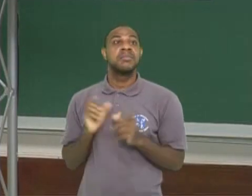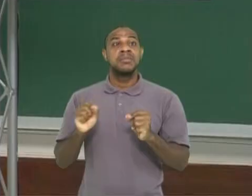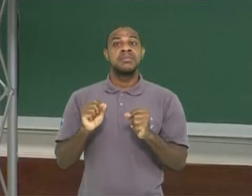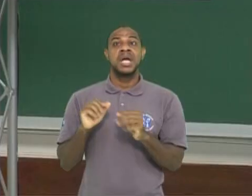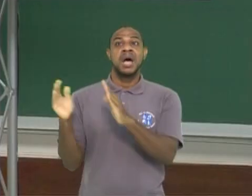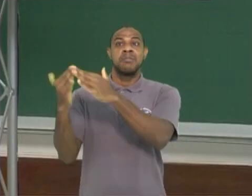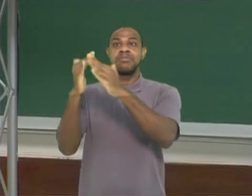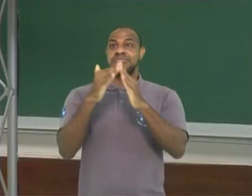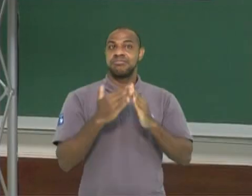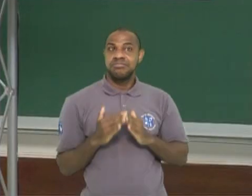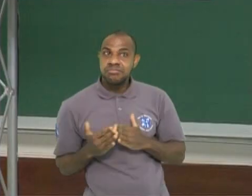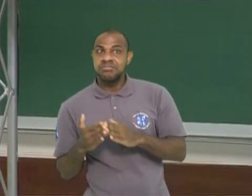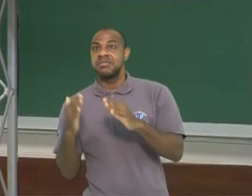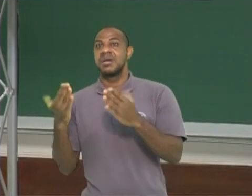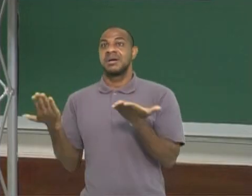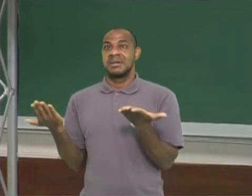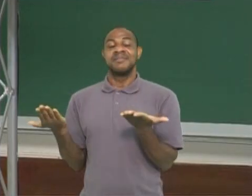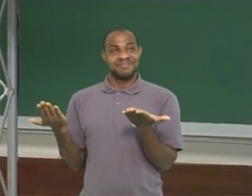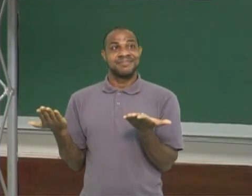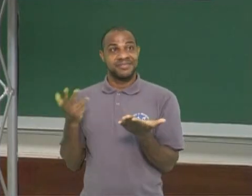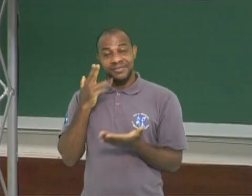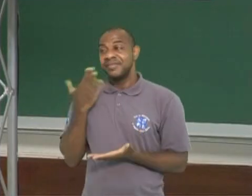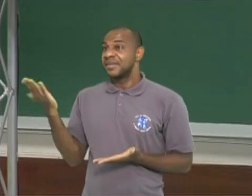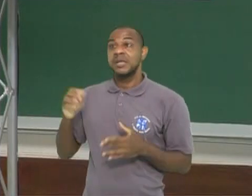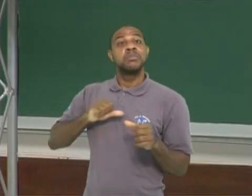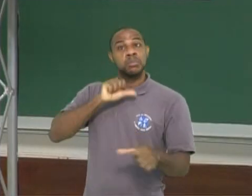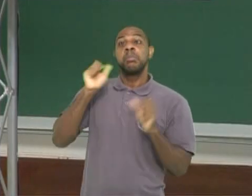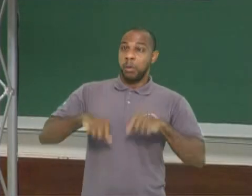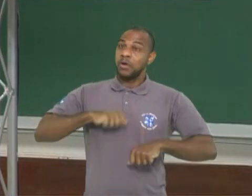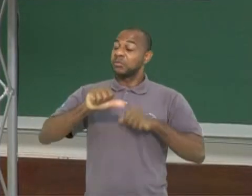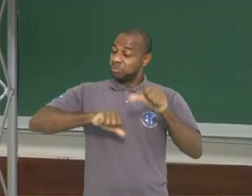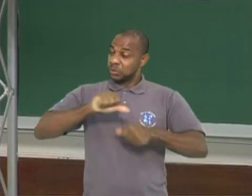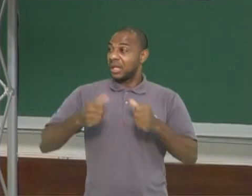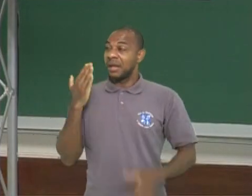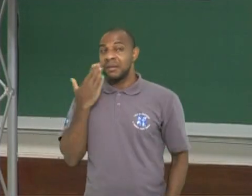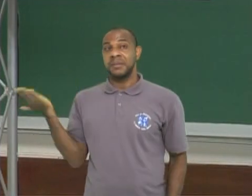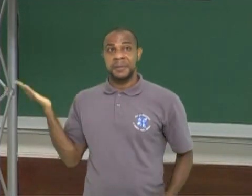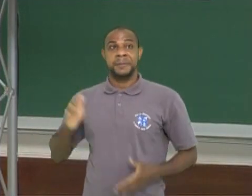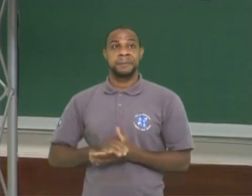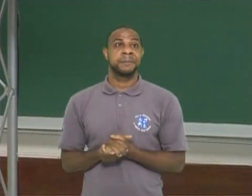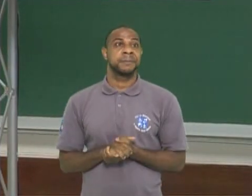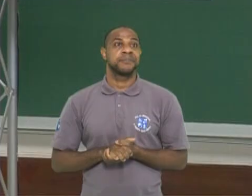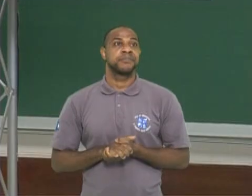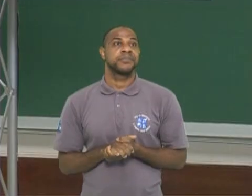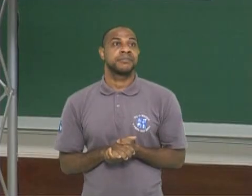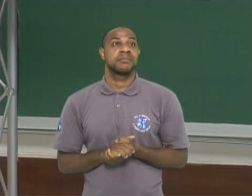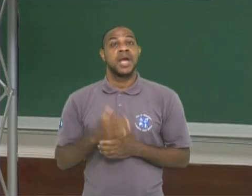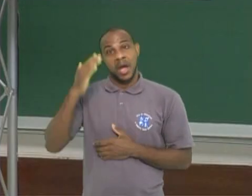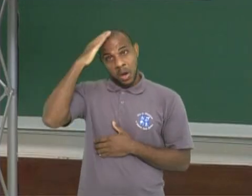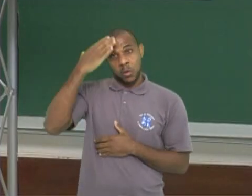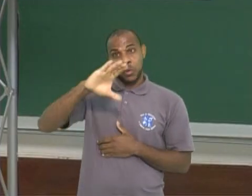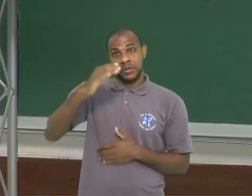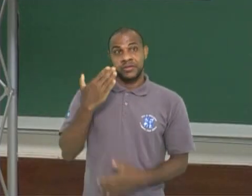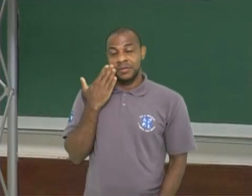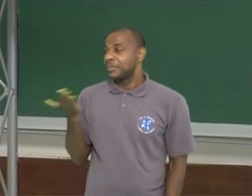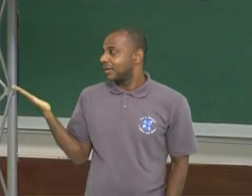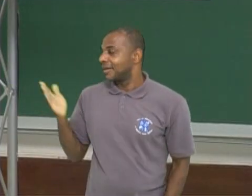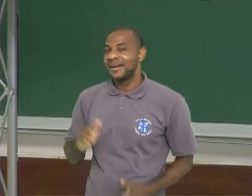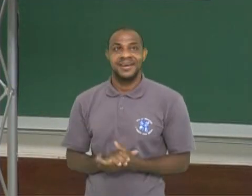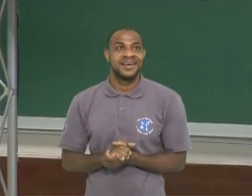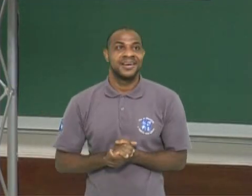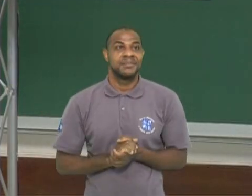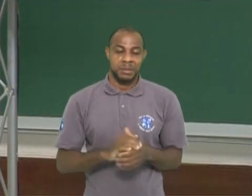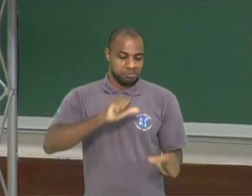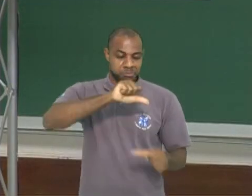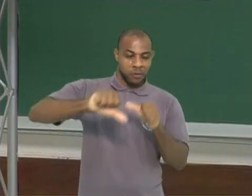as residências. Então, para vocês verem que pode mudar, ok? Curitiba, né? Vamos ver uma